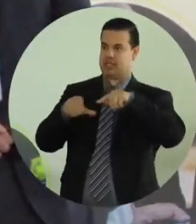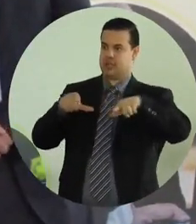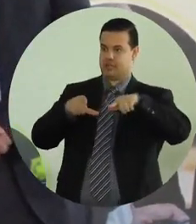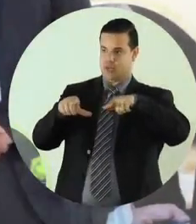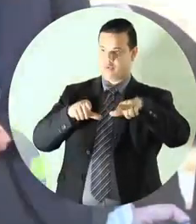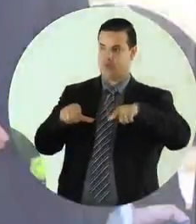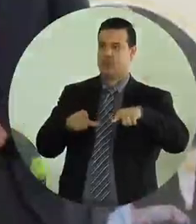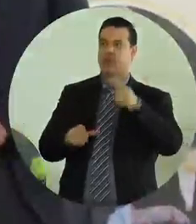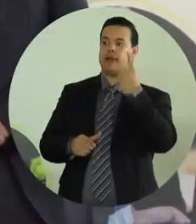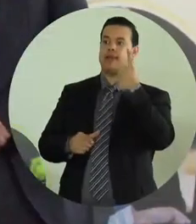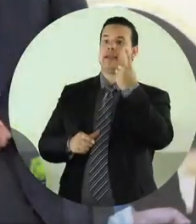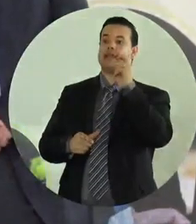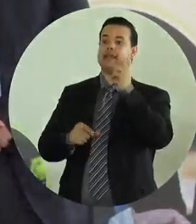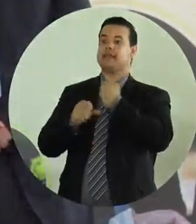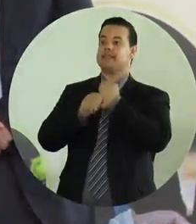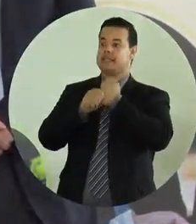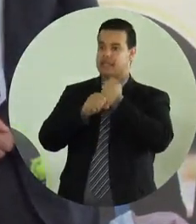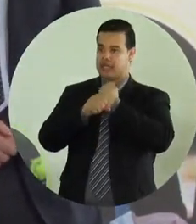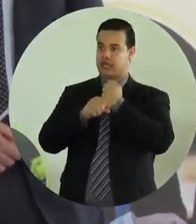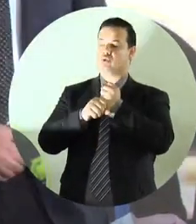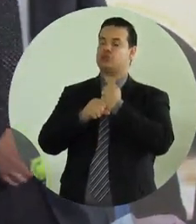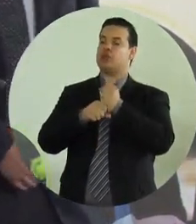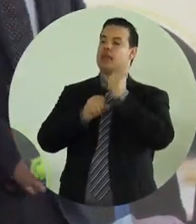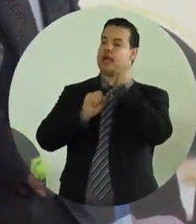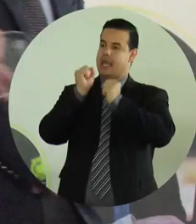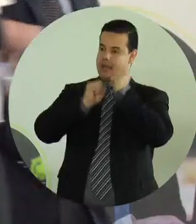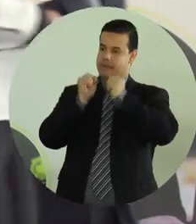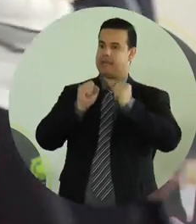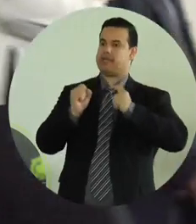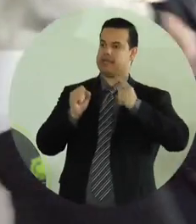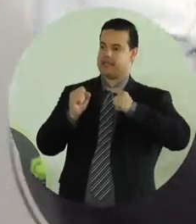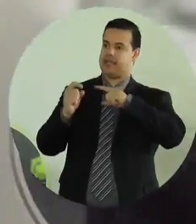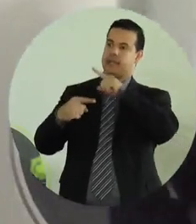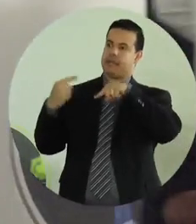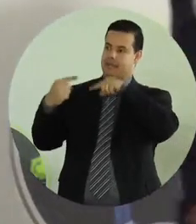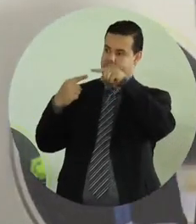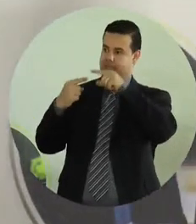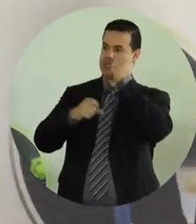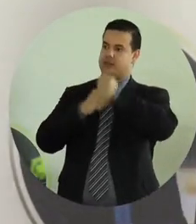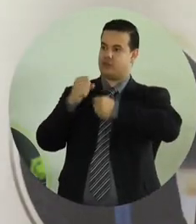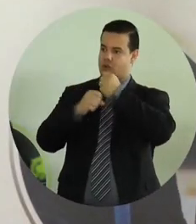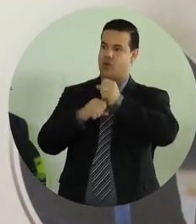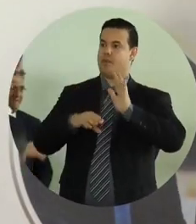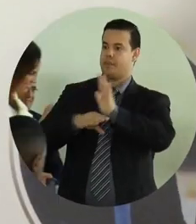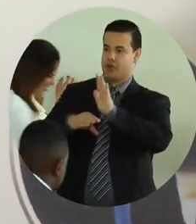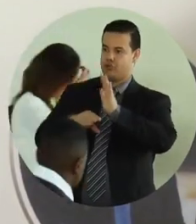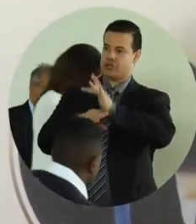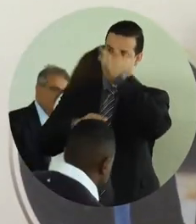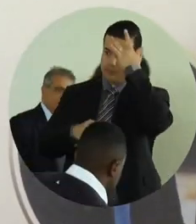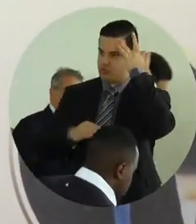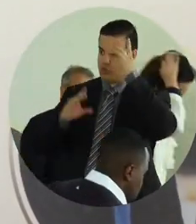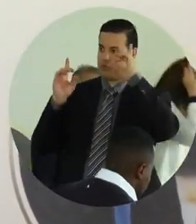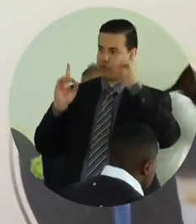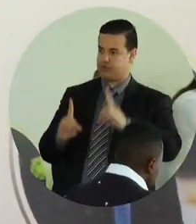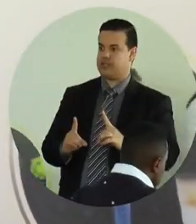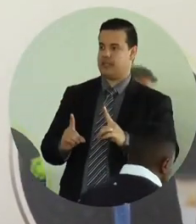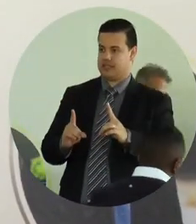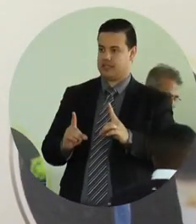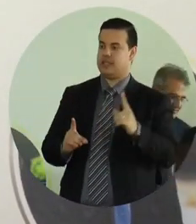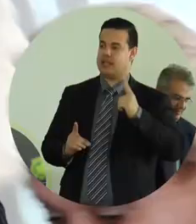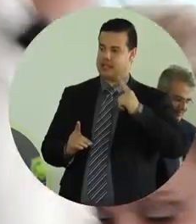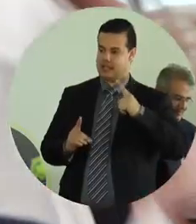empresa estabelece metas anuais para empregar pessoas com deficiência para todos os departamentos, contabilizadas